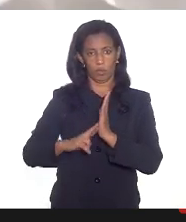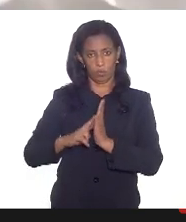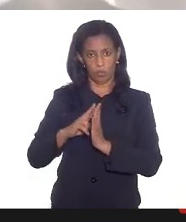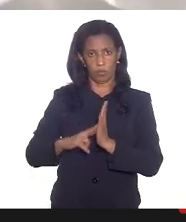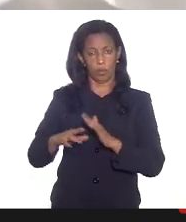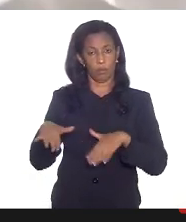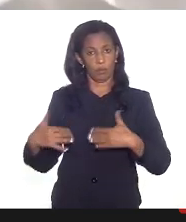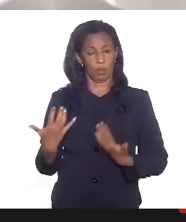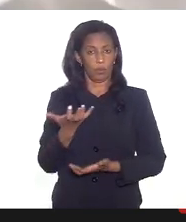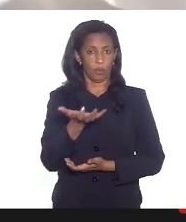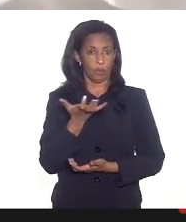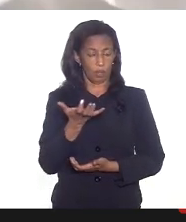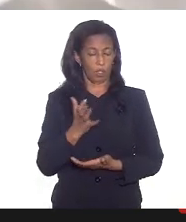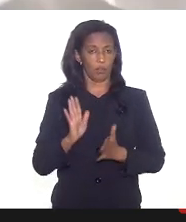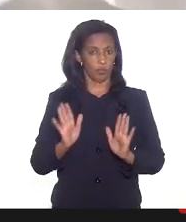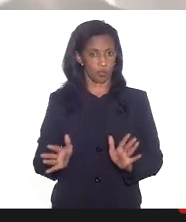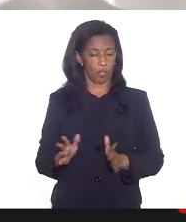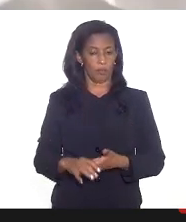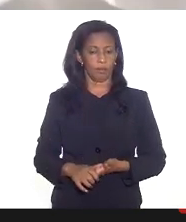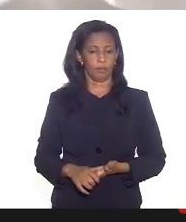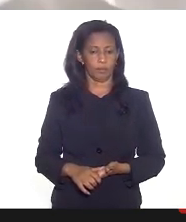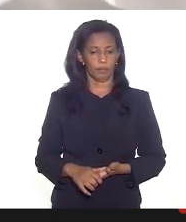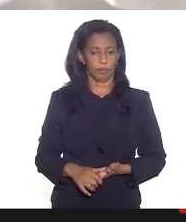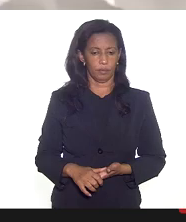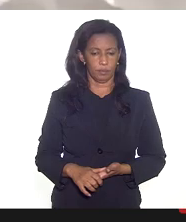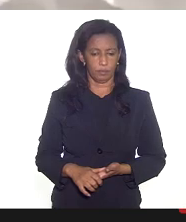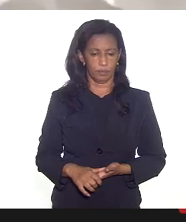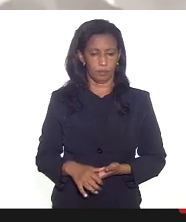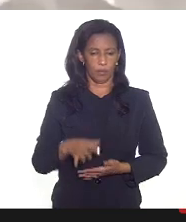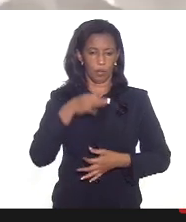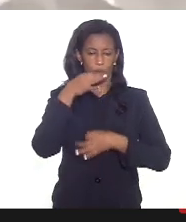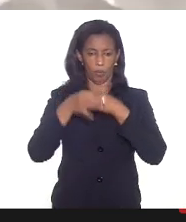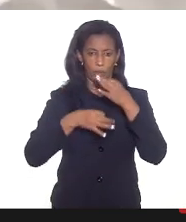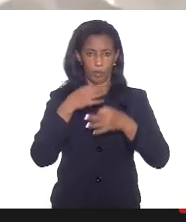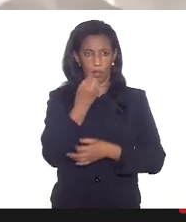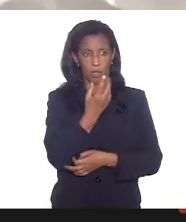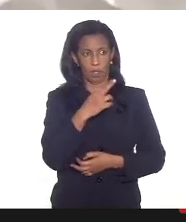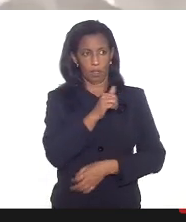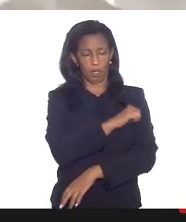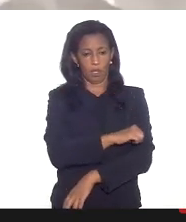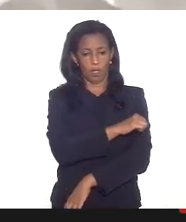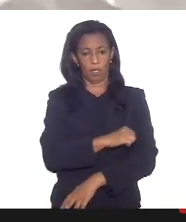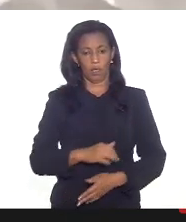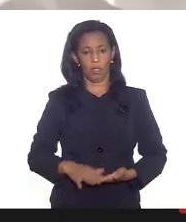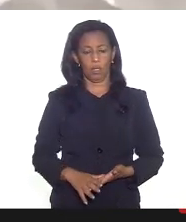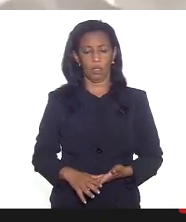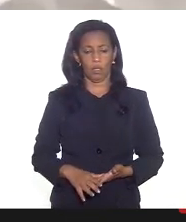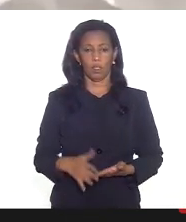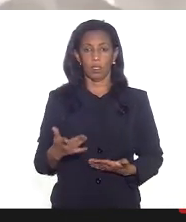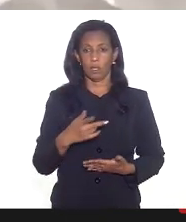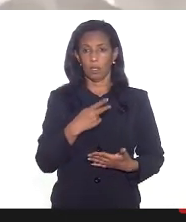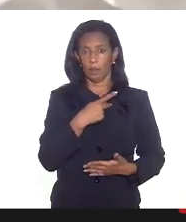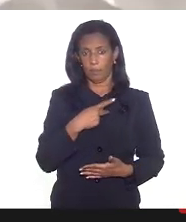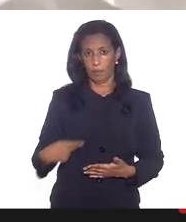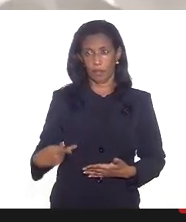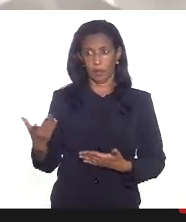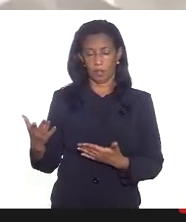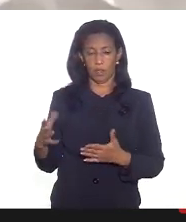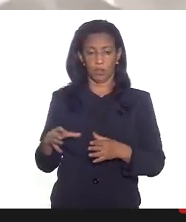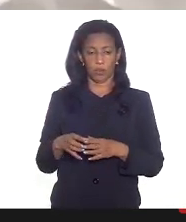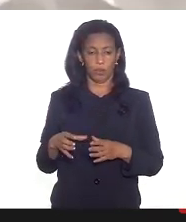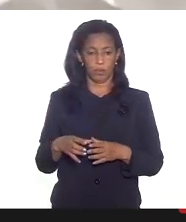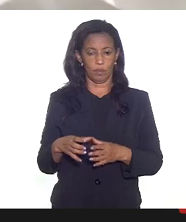então eu quero já deixar ir ouvir a opinião da deputada enfermeira Rejane que Preside a comissão saúde